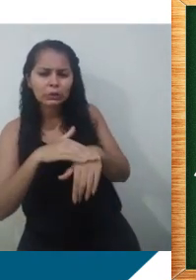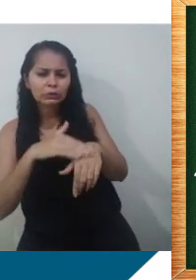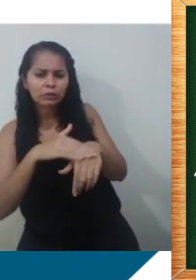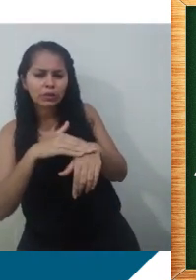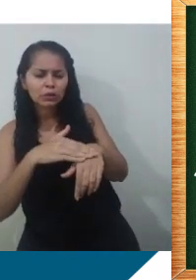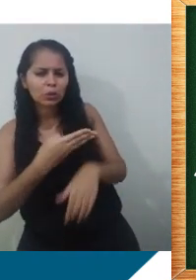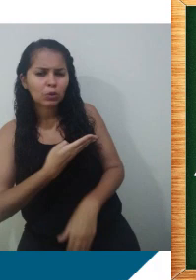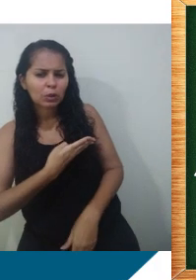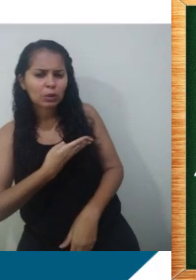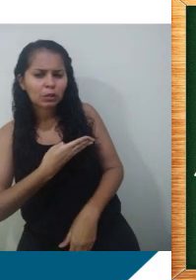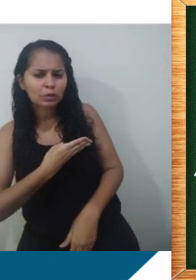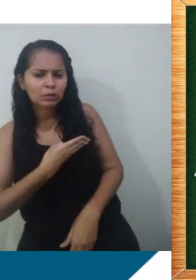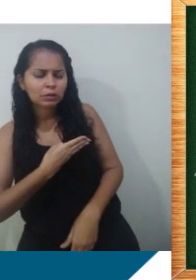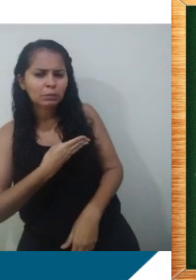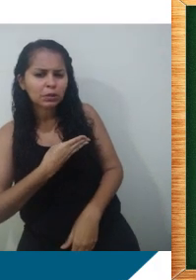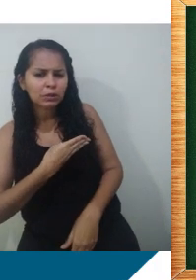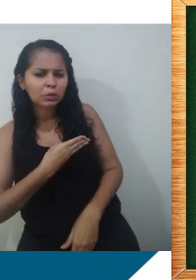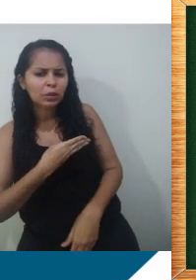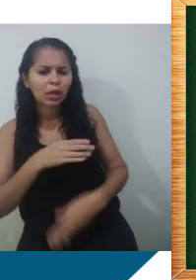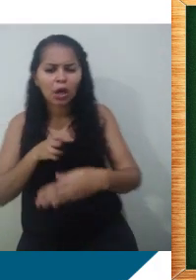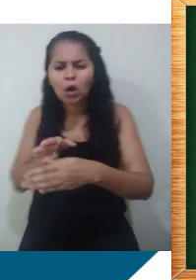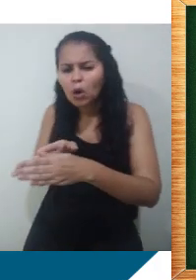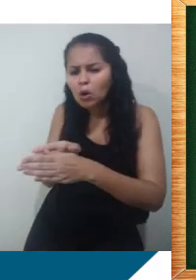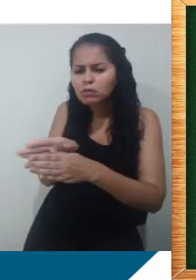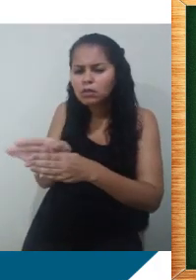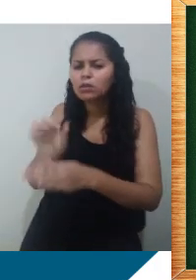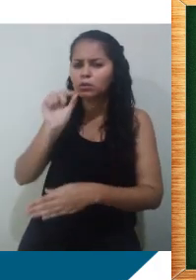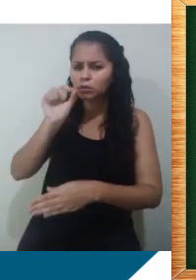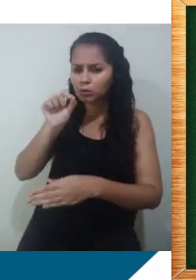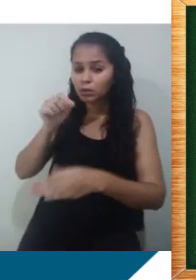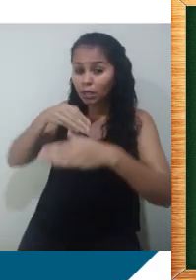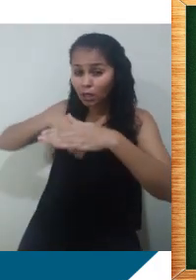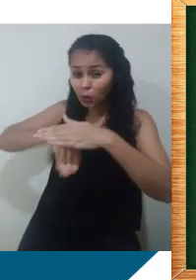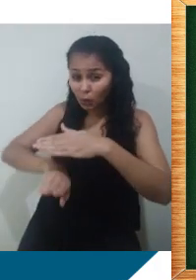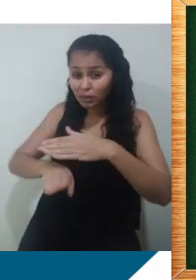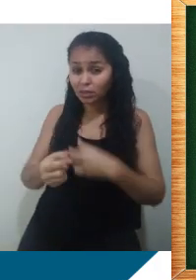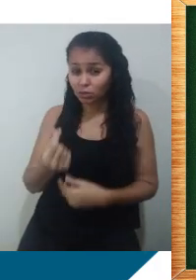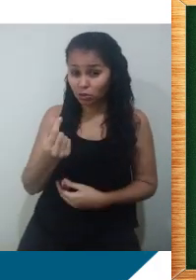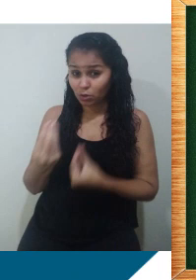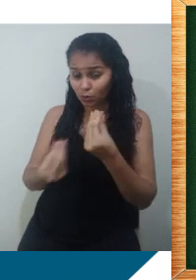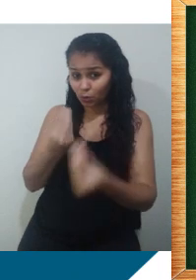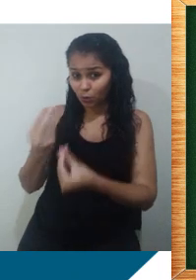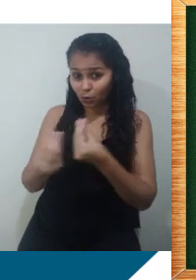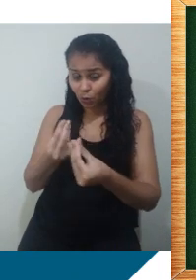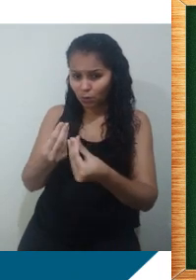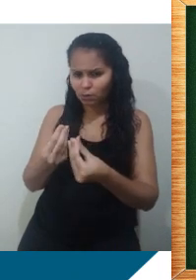ao conversar com um velho amigo, este velho amigo propôs a Joãozinho que ele guardasse seu dinheiro da seguinte